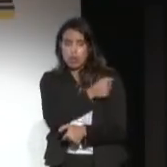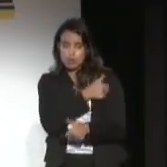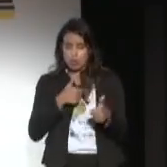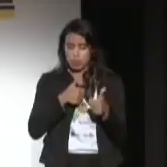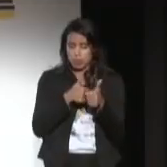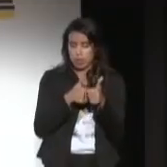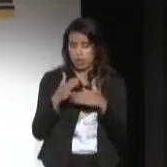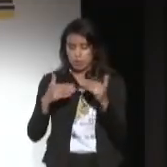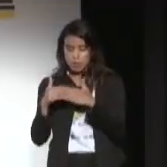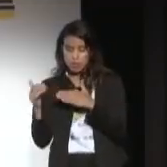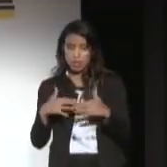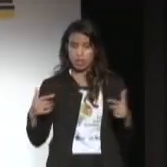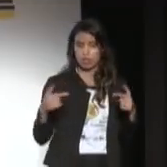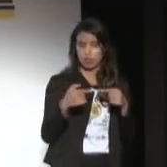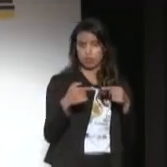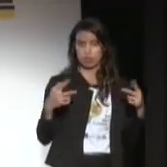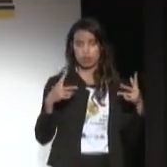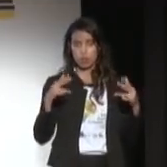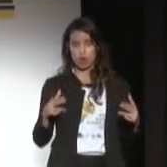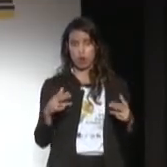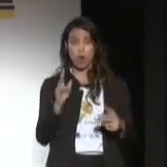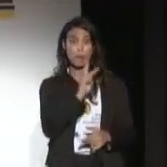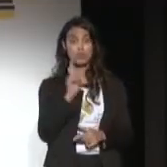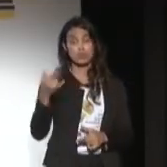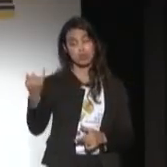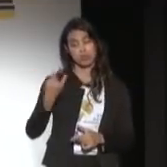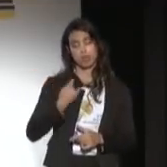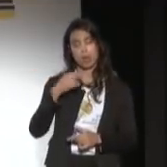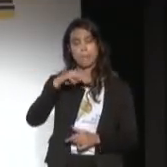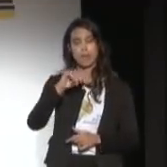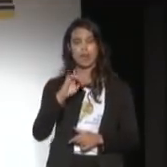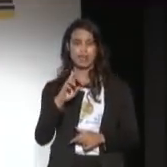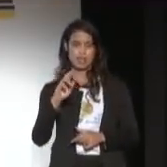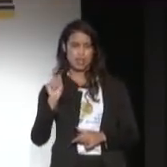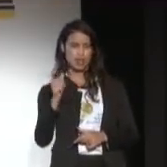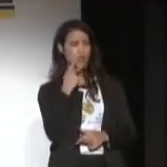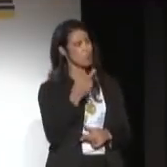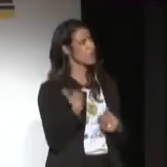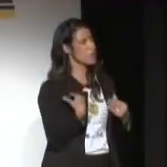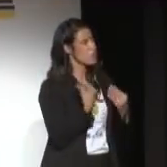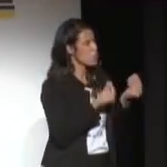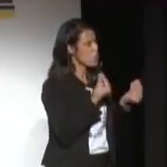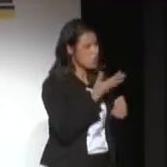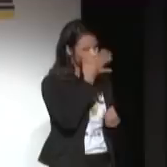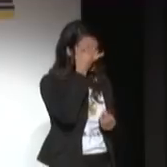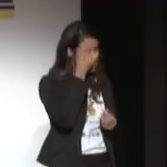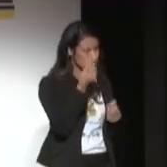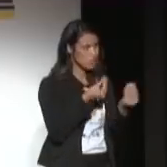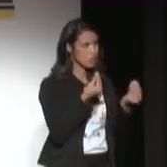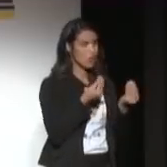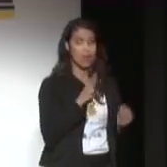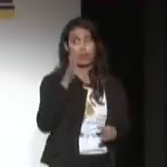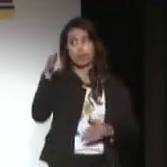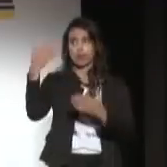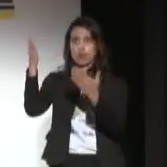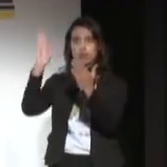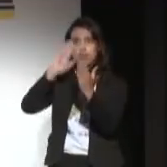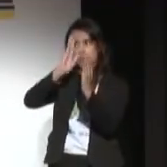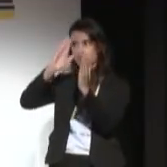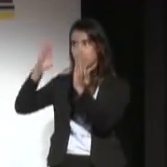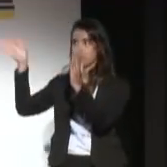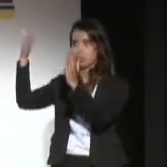determinada habilidade. E, nesse momento, a professora disse assim para mim, a professora Maíra, Jana, como faz isso mesmo? E ela foi lá na biblioteca, pegou um